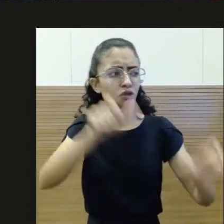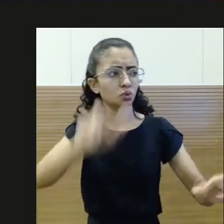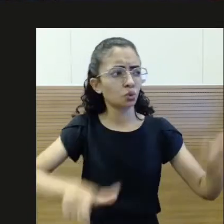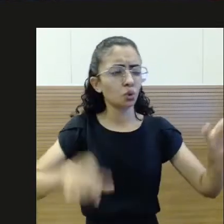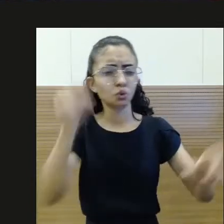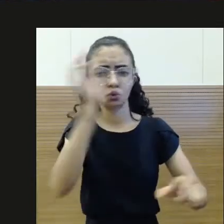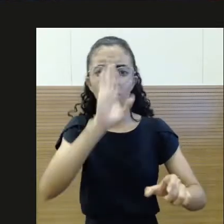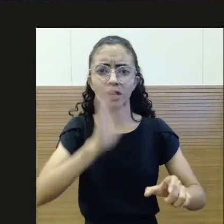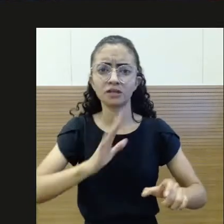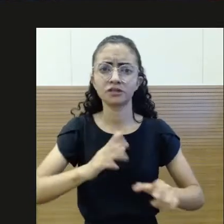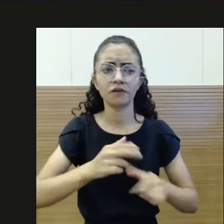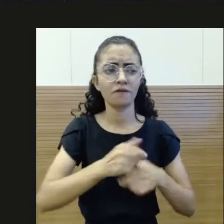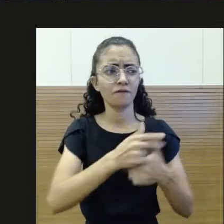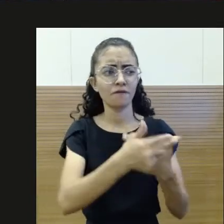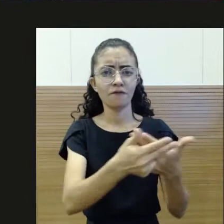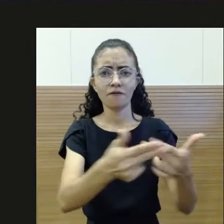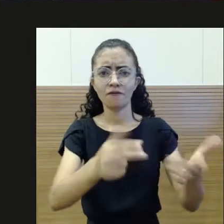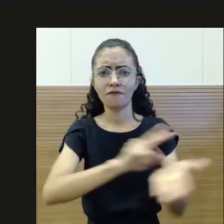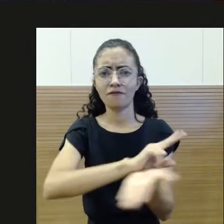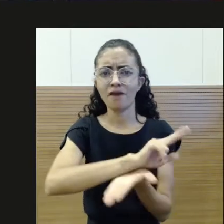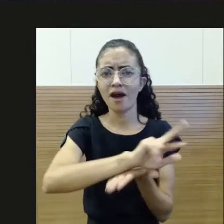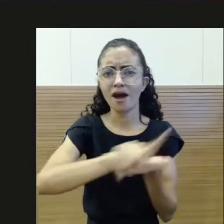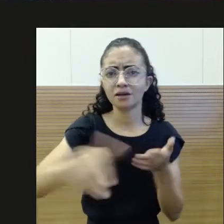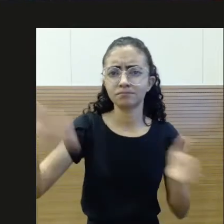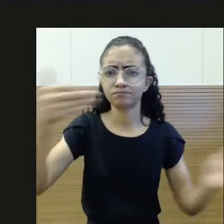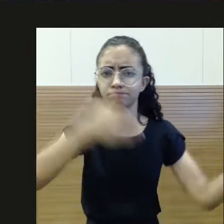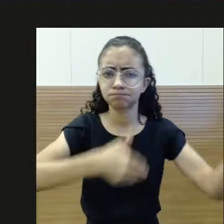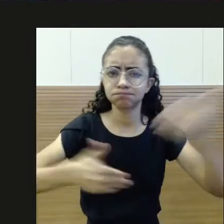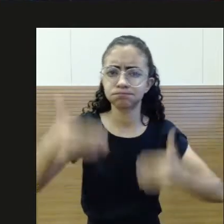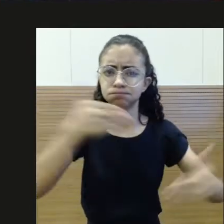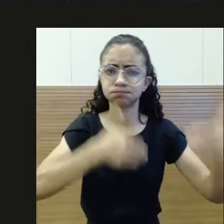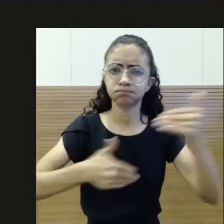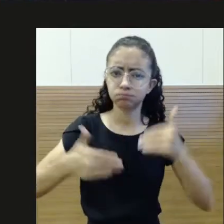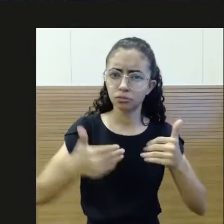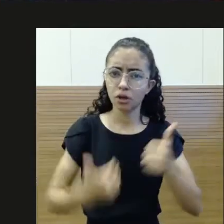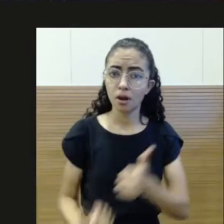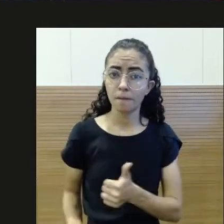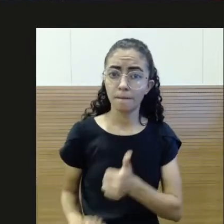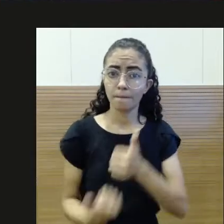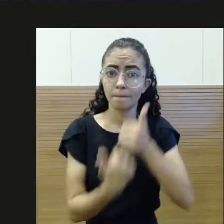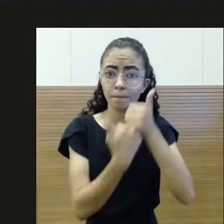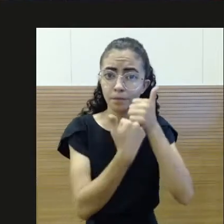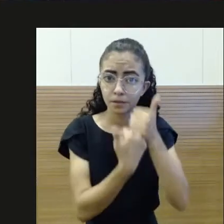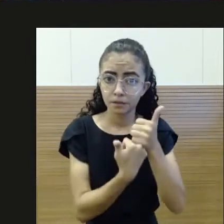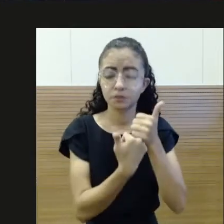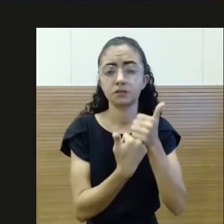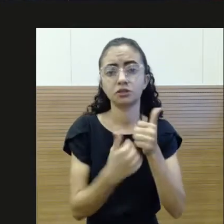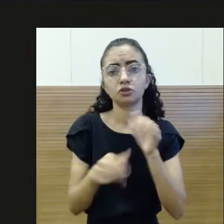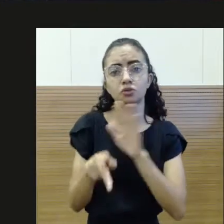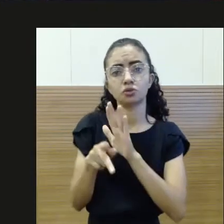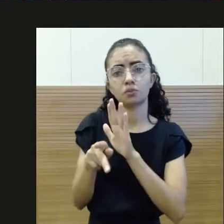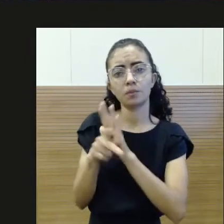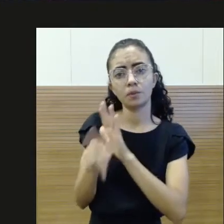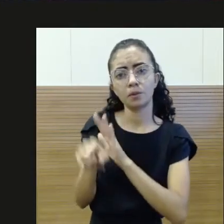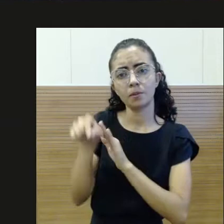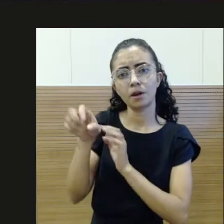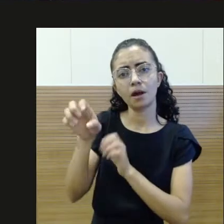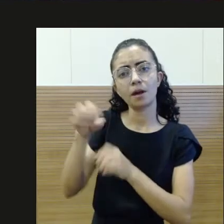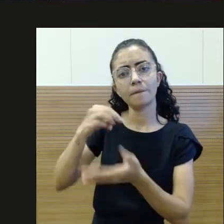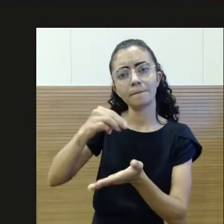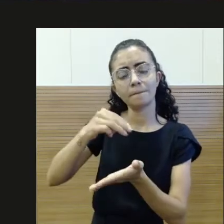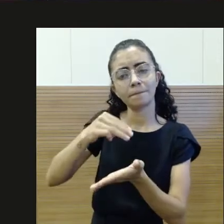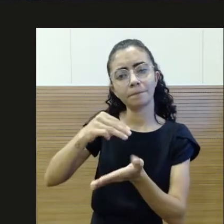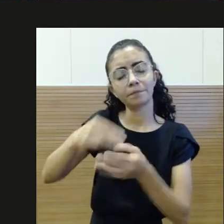de várias universidades brasileiras. Foi feito em parceria com a Universidade de São Paulo, o Ministério da Saúde,